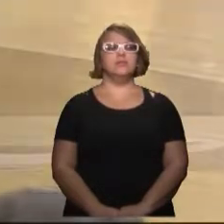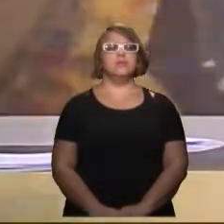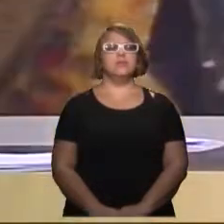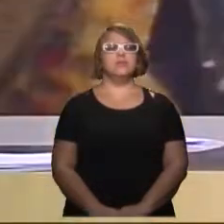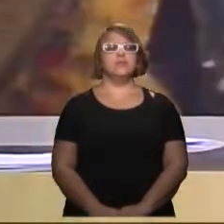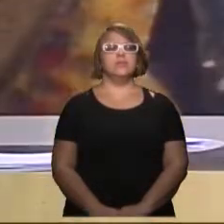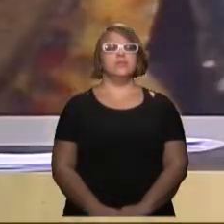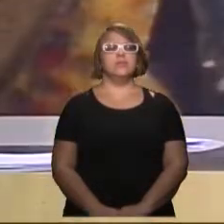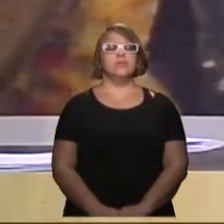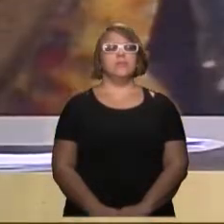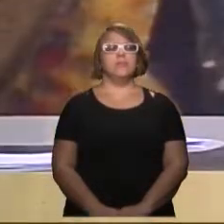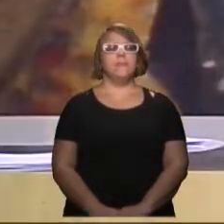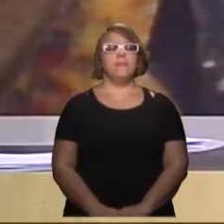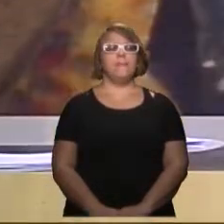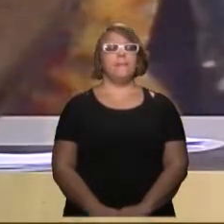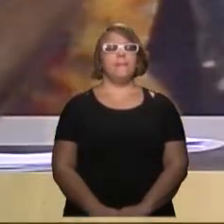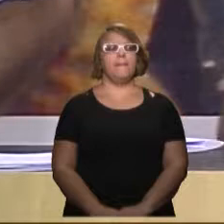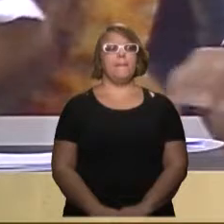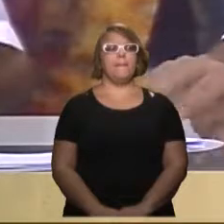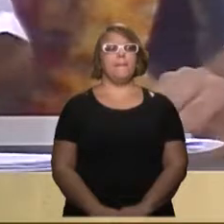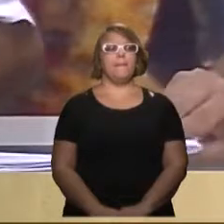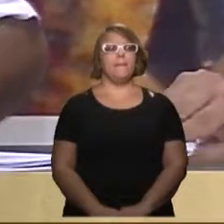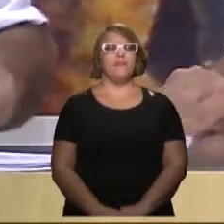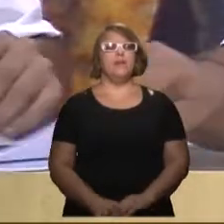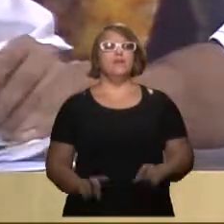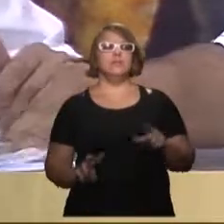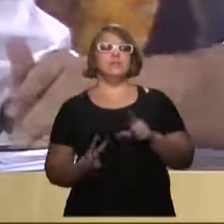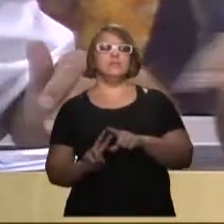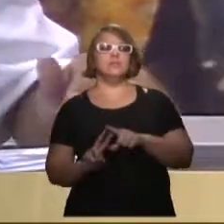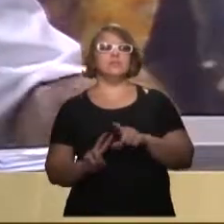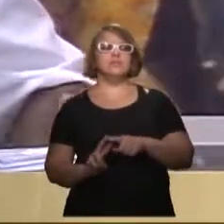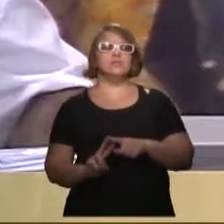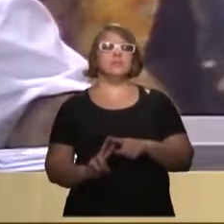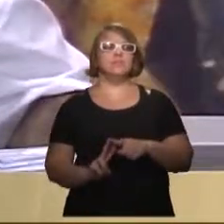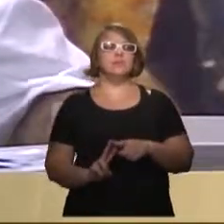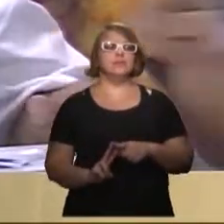Passamos então ao item segundo da ordem do dia.